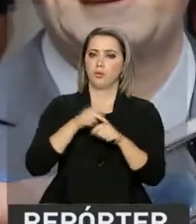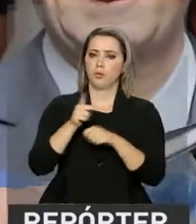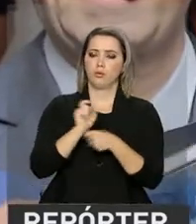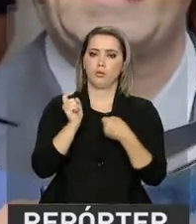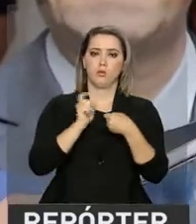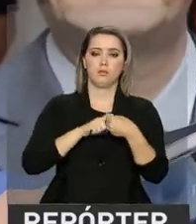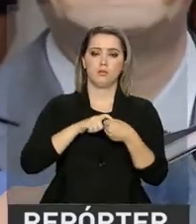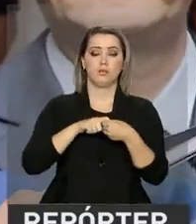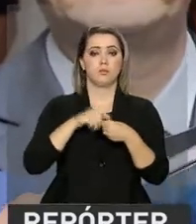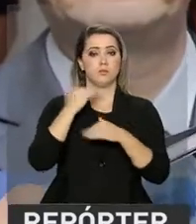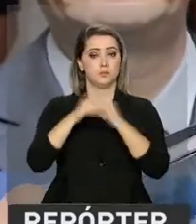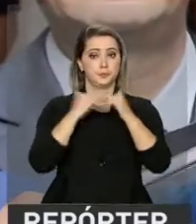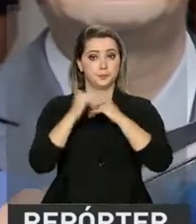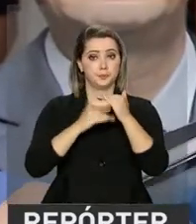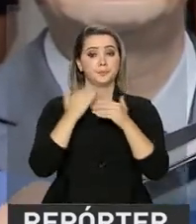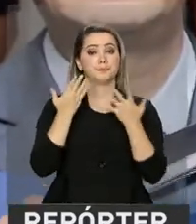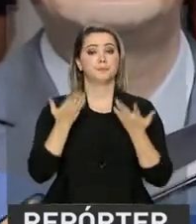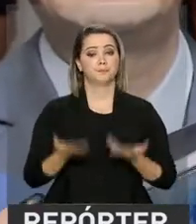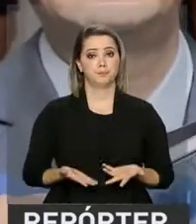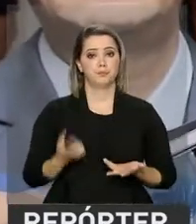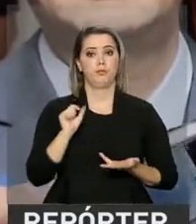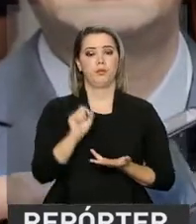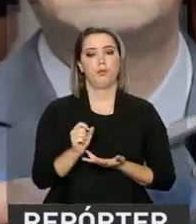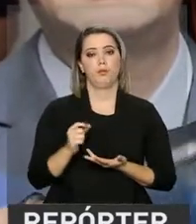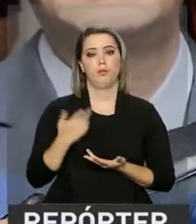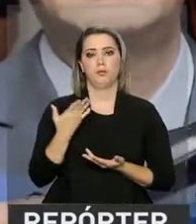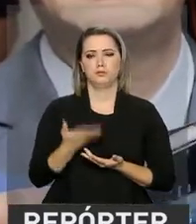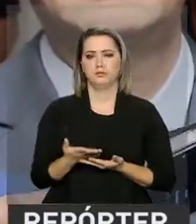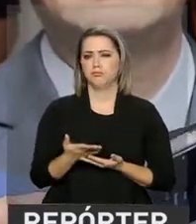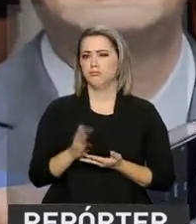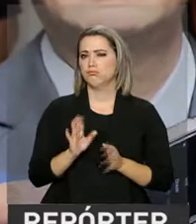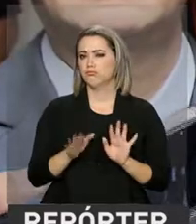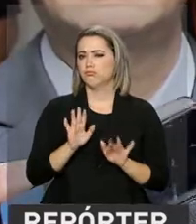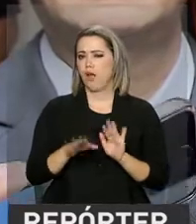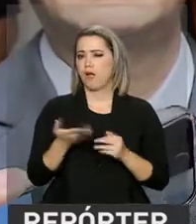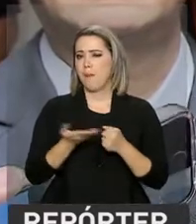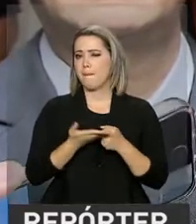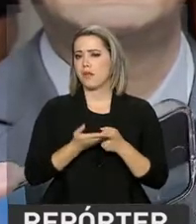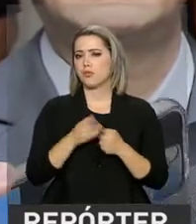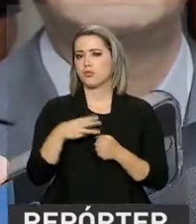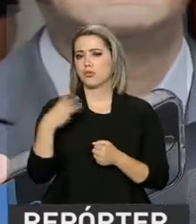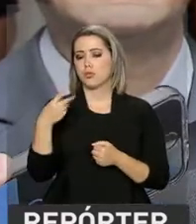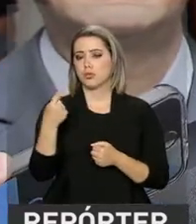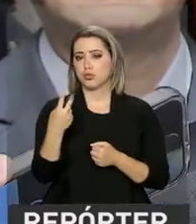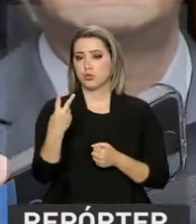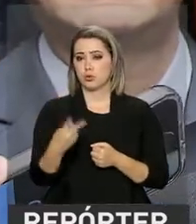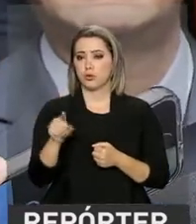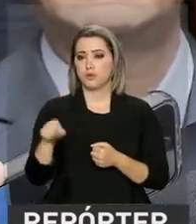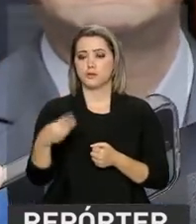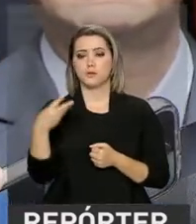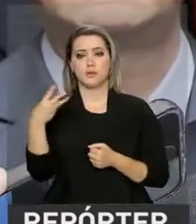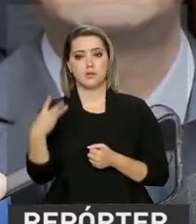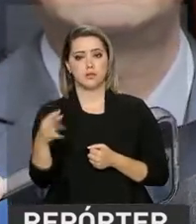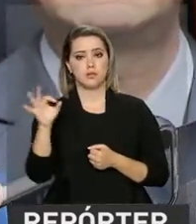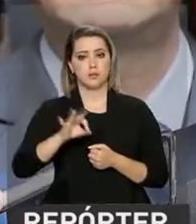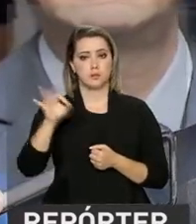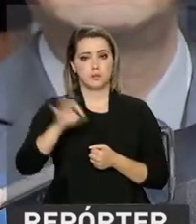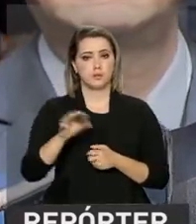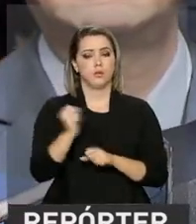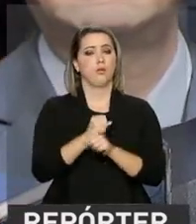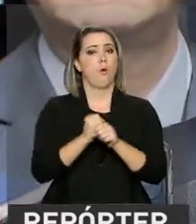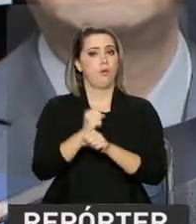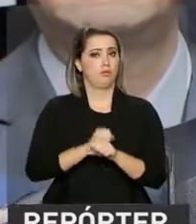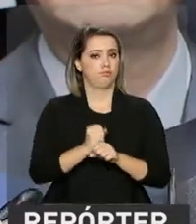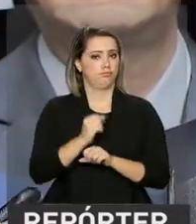a crescer aí uma média de 2 3% ao ano